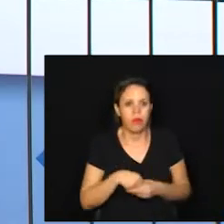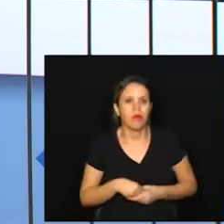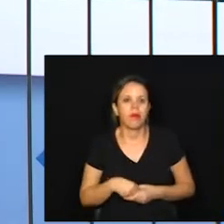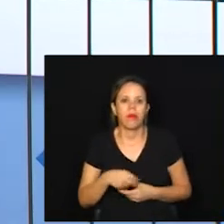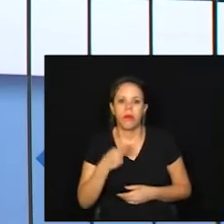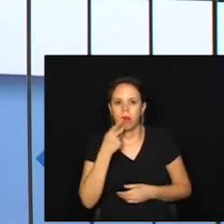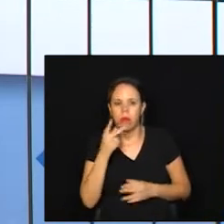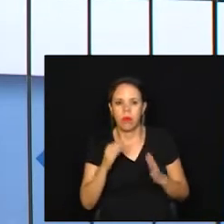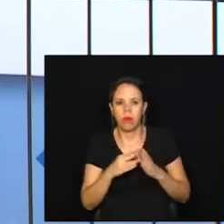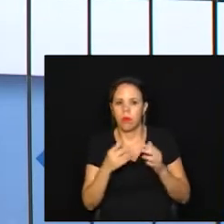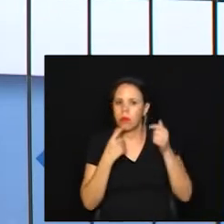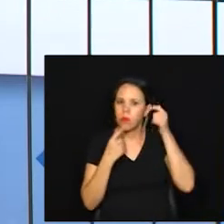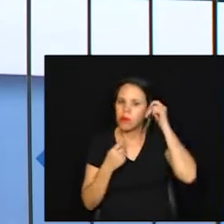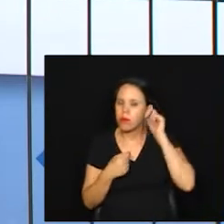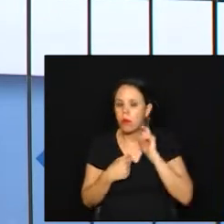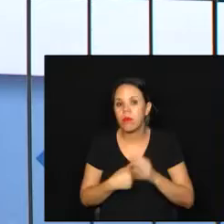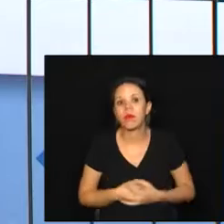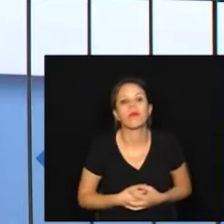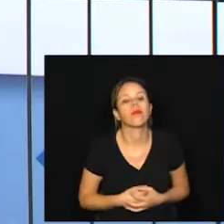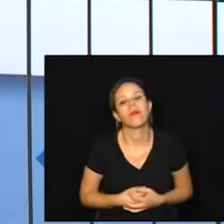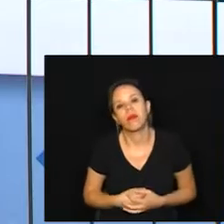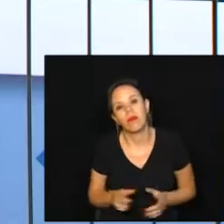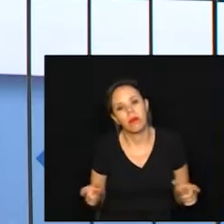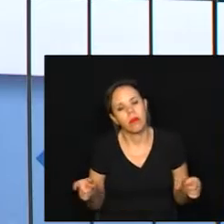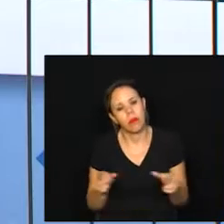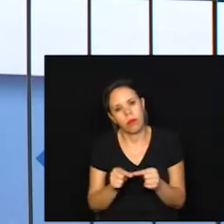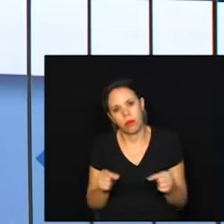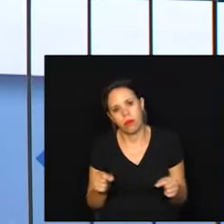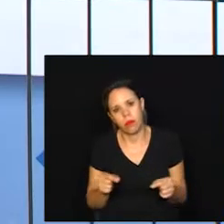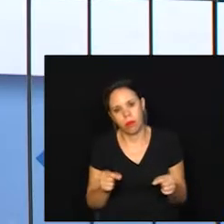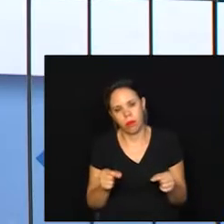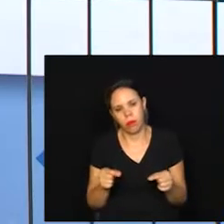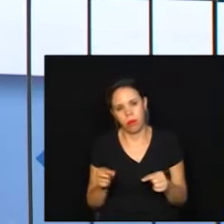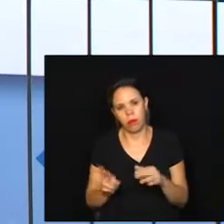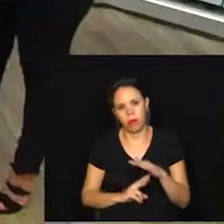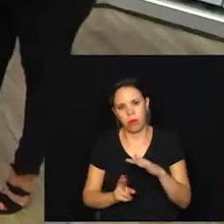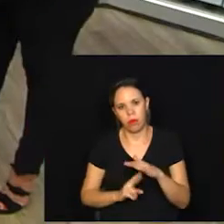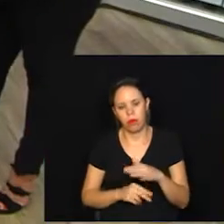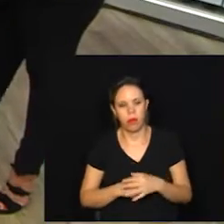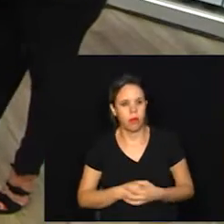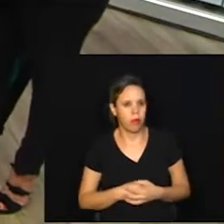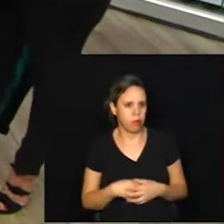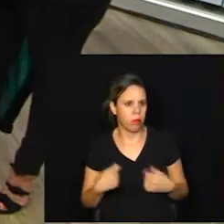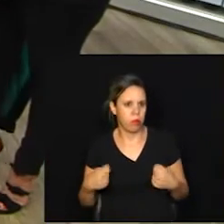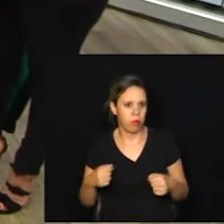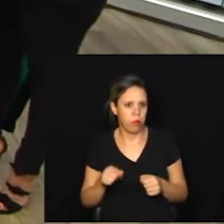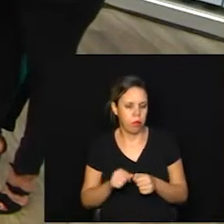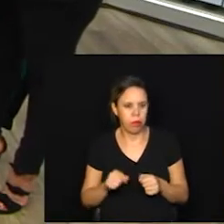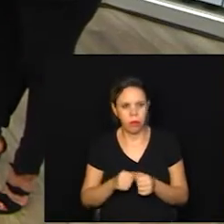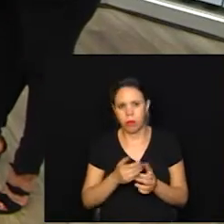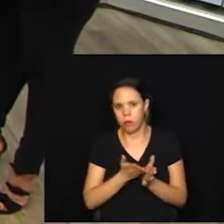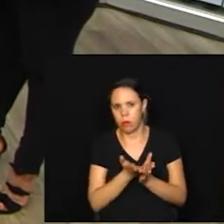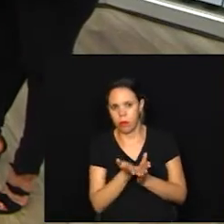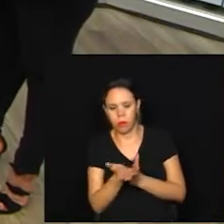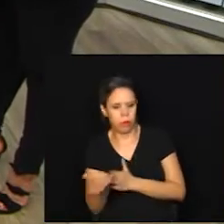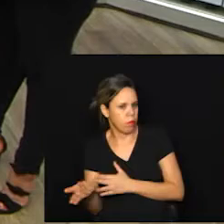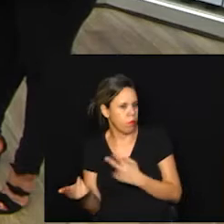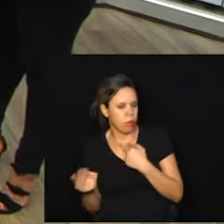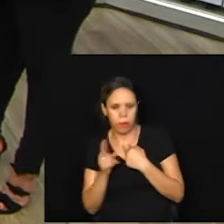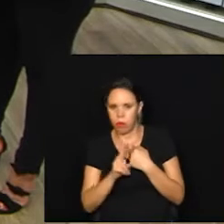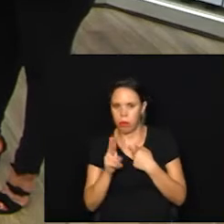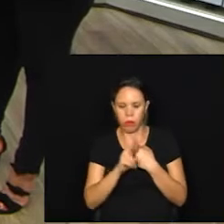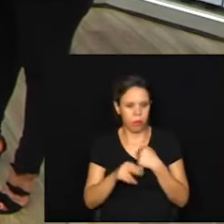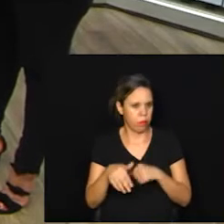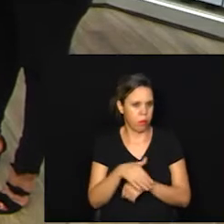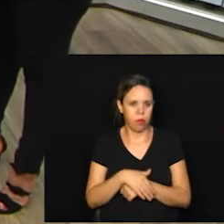fala para quem mora em Campinas e elimina aí de usar as rodovias. Então precisa fazer um desvio aí, não dá para utilizar a Rua